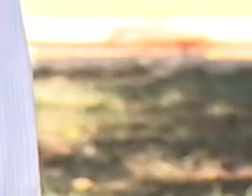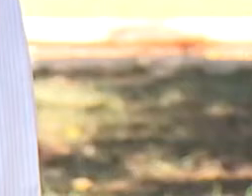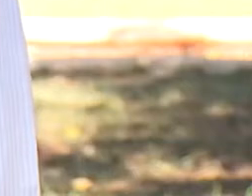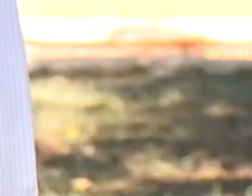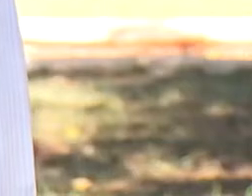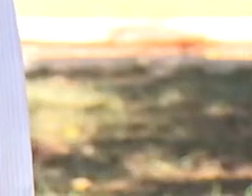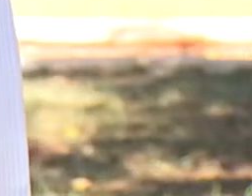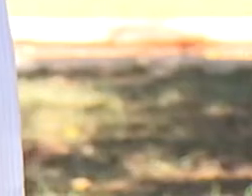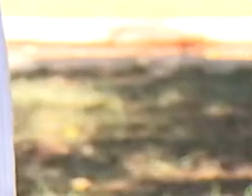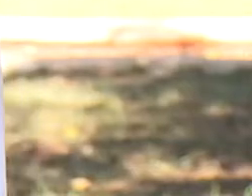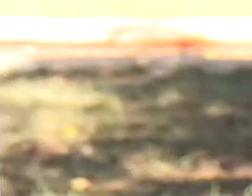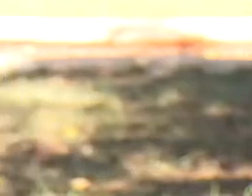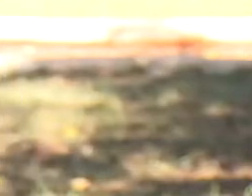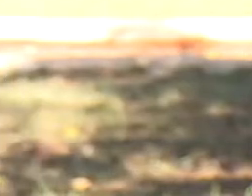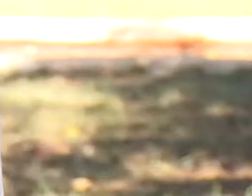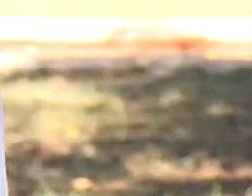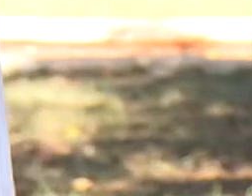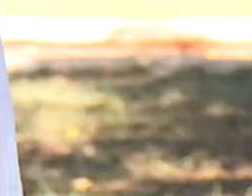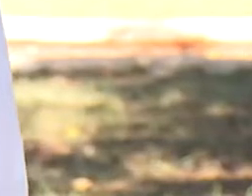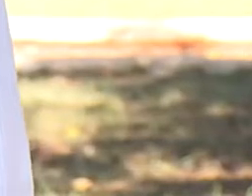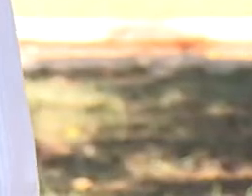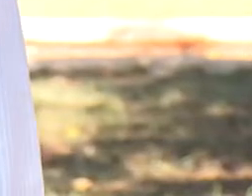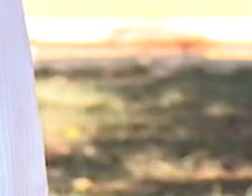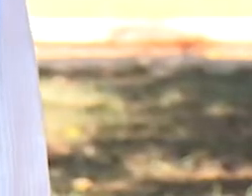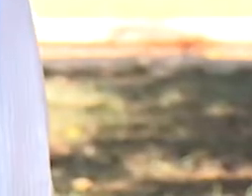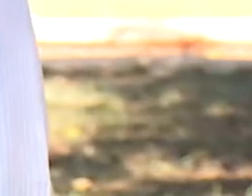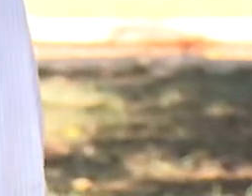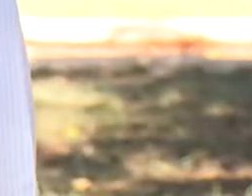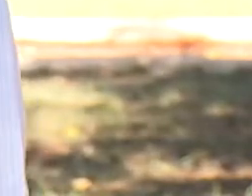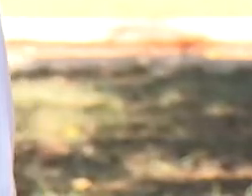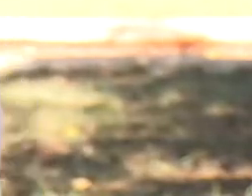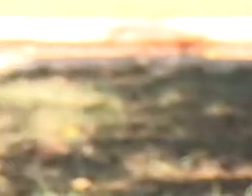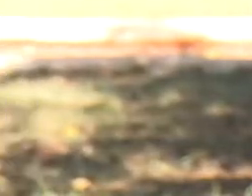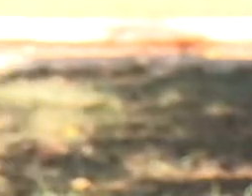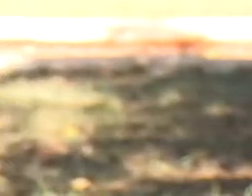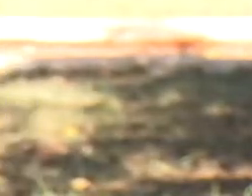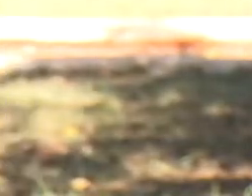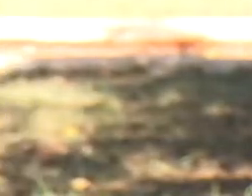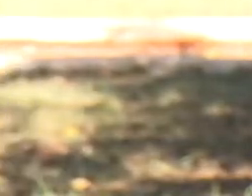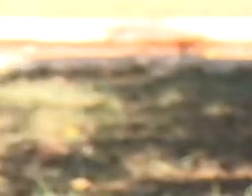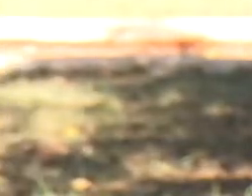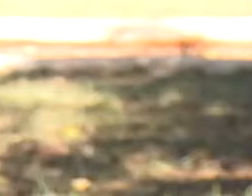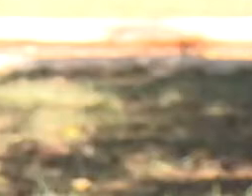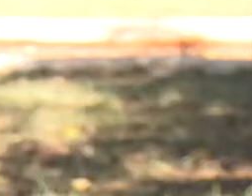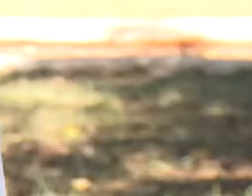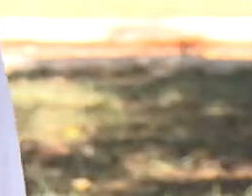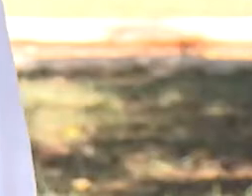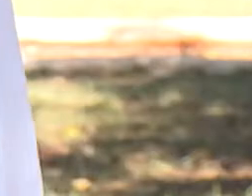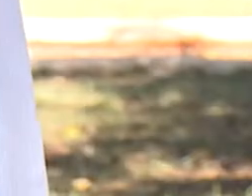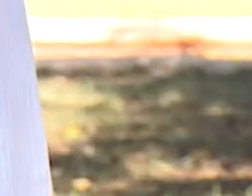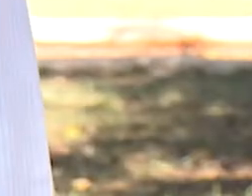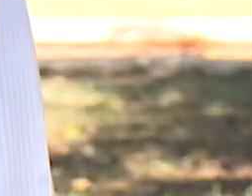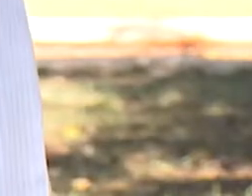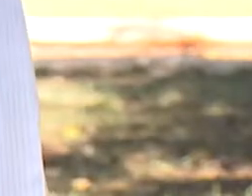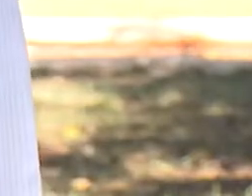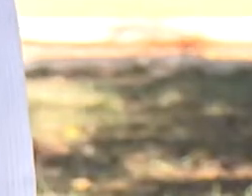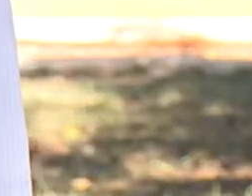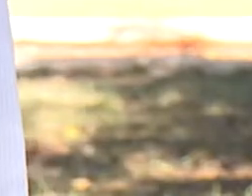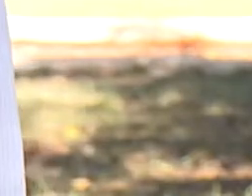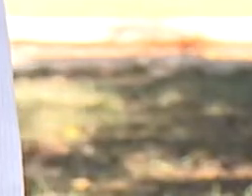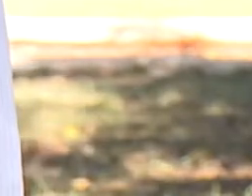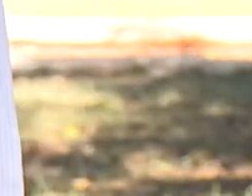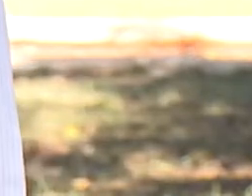né? Ela é regida por esses pensamentos. Ô Guilherme, qualquer um pode estudar logosofia? Sim, qualquer um pode